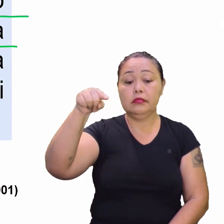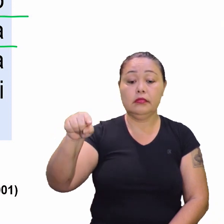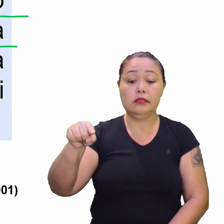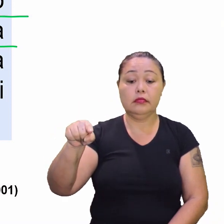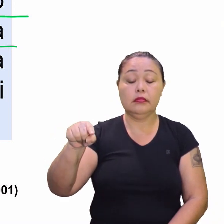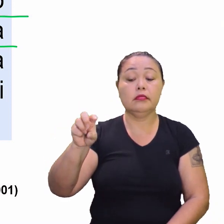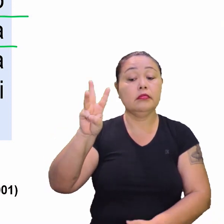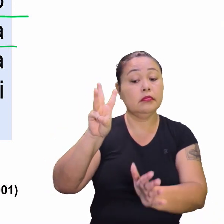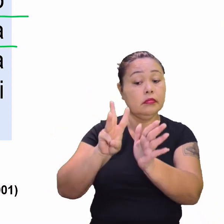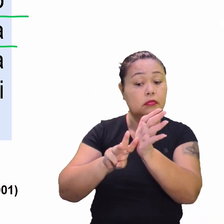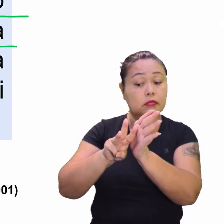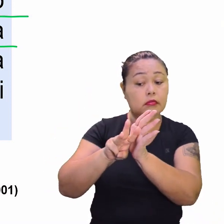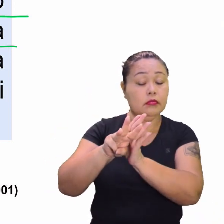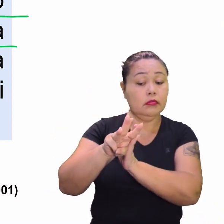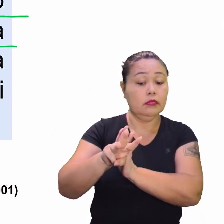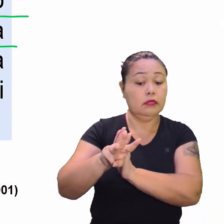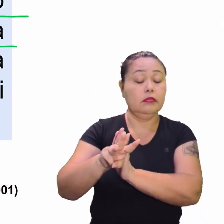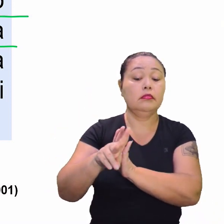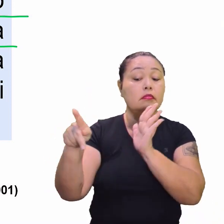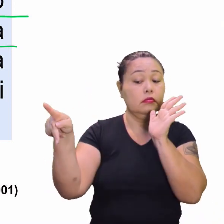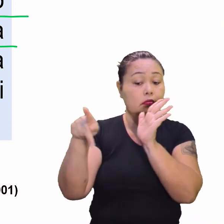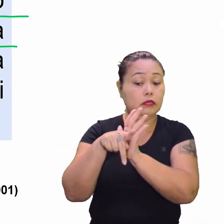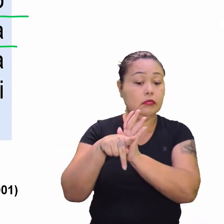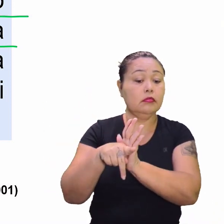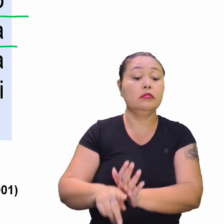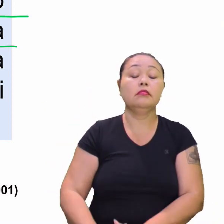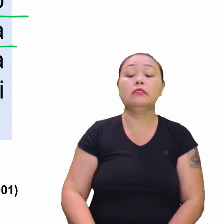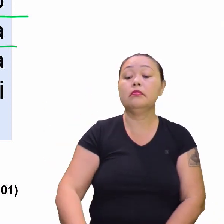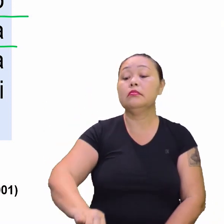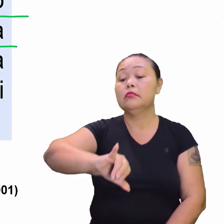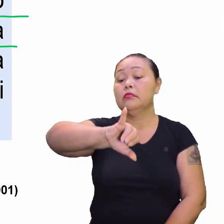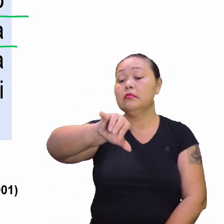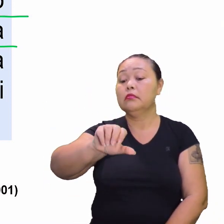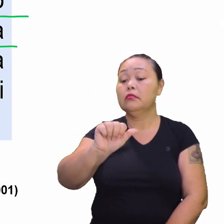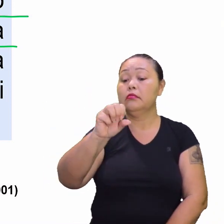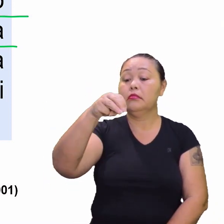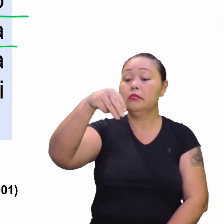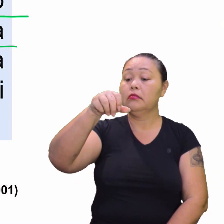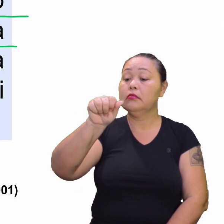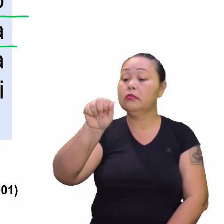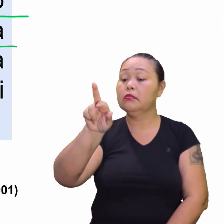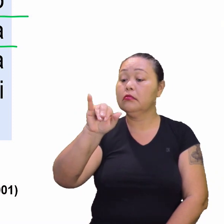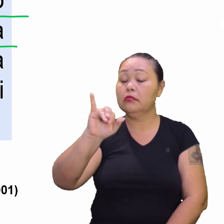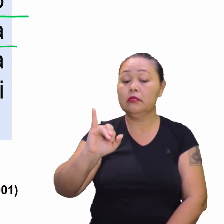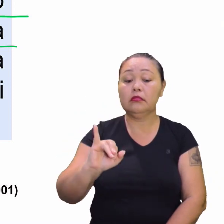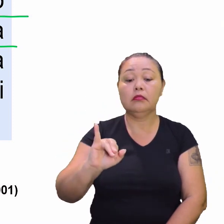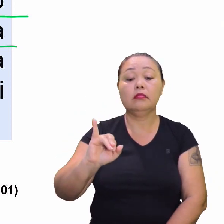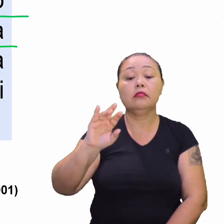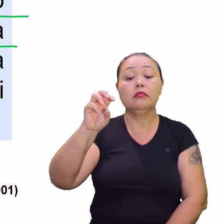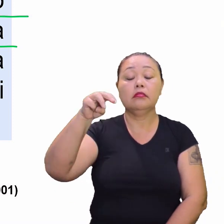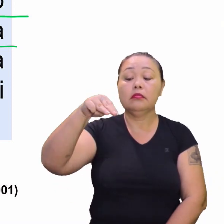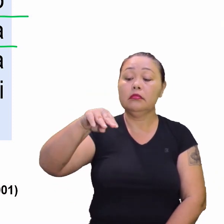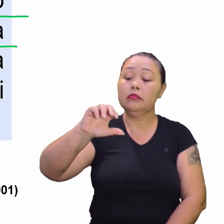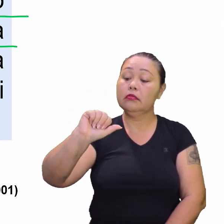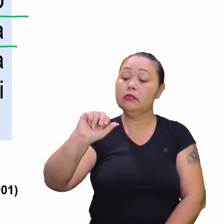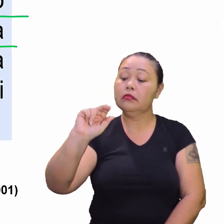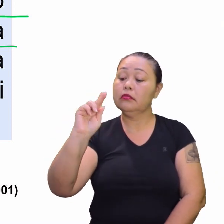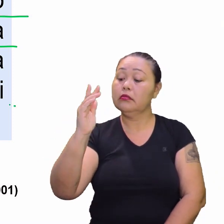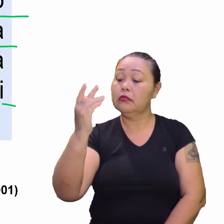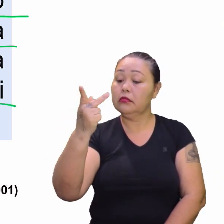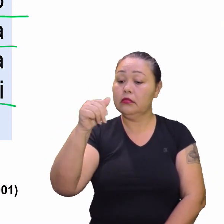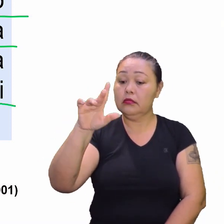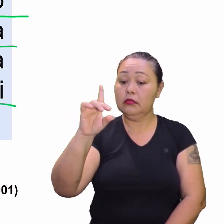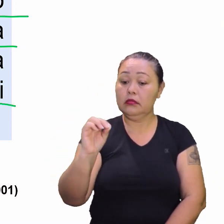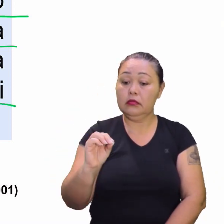Abunã, bacia do próprio Madeira, bacia do Jamari, bacia